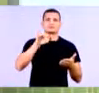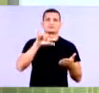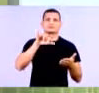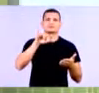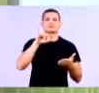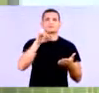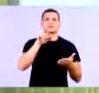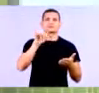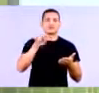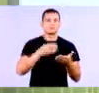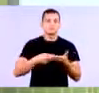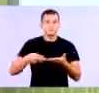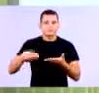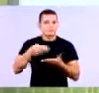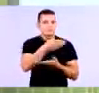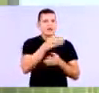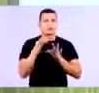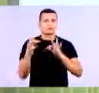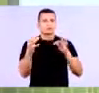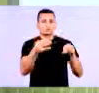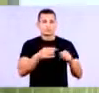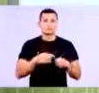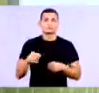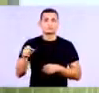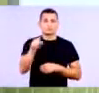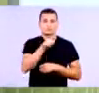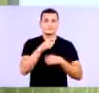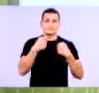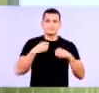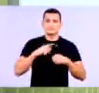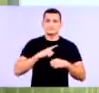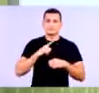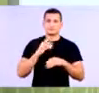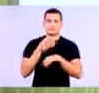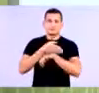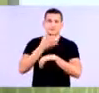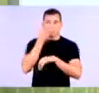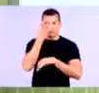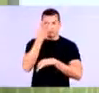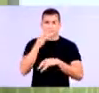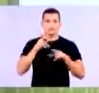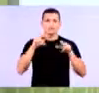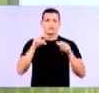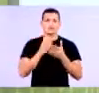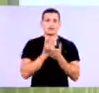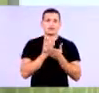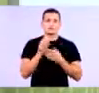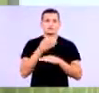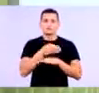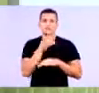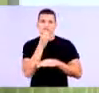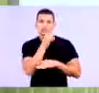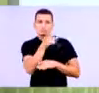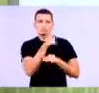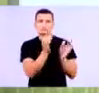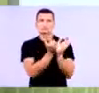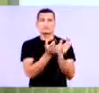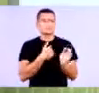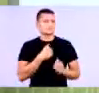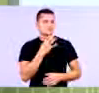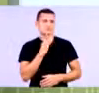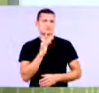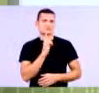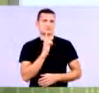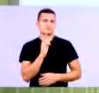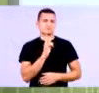tenham acesso fácil, para que nunca alguém chegue e diga a essa equipe, mas eu não tenho